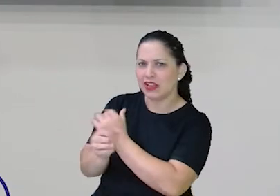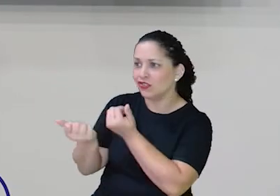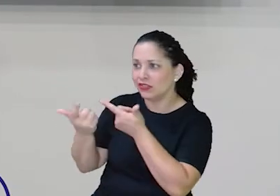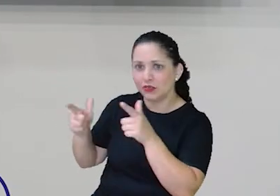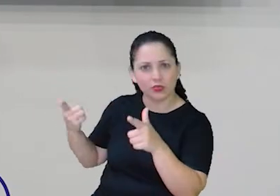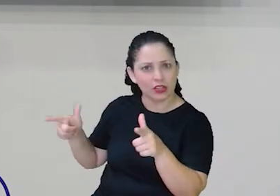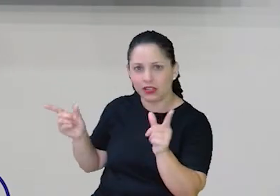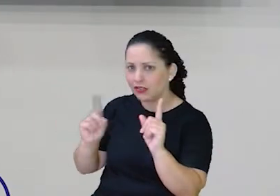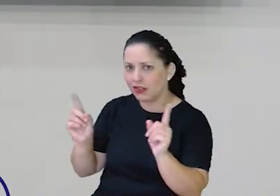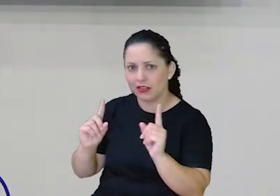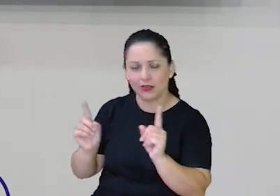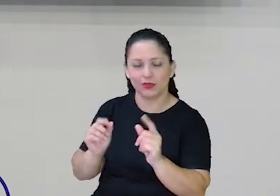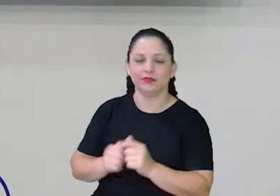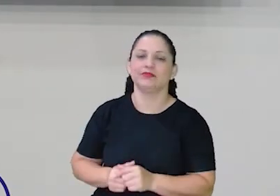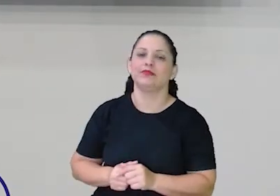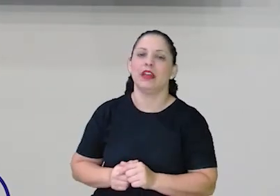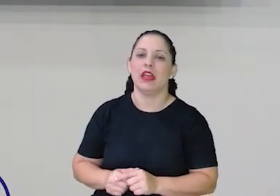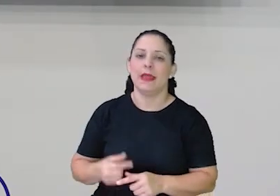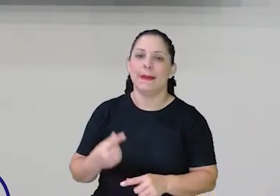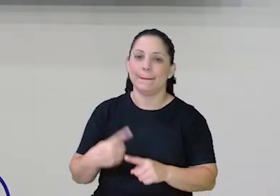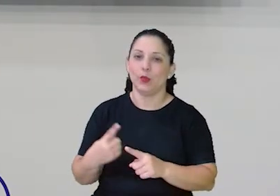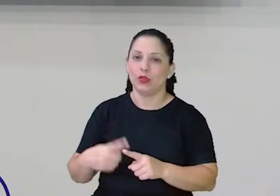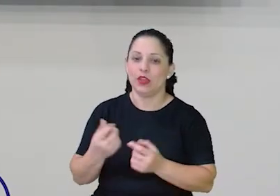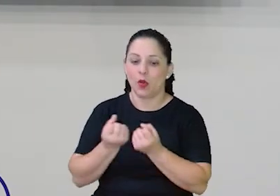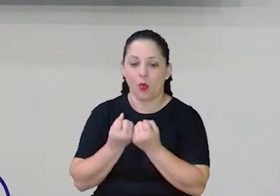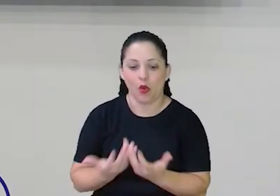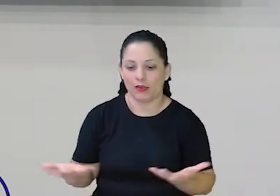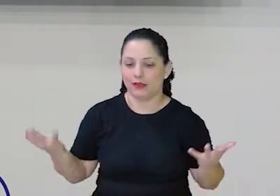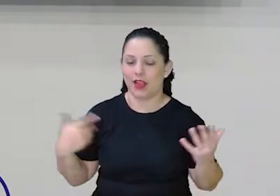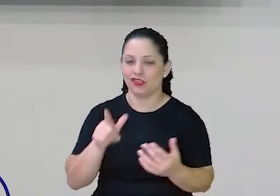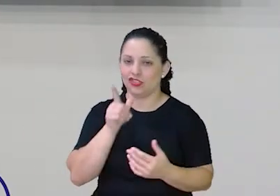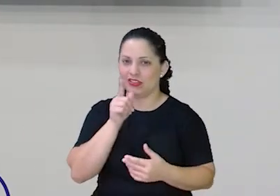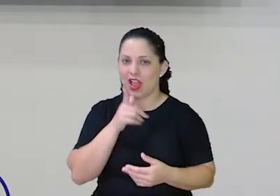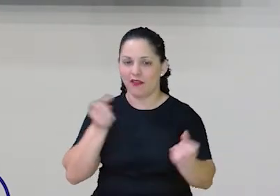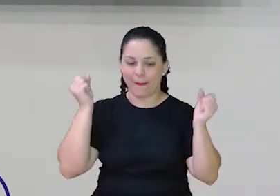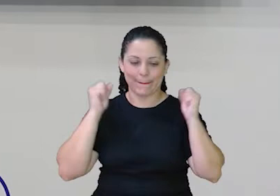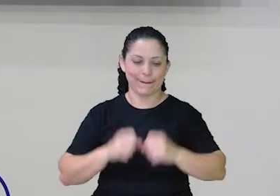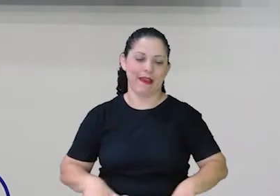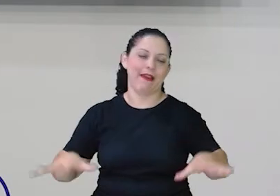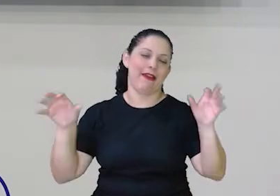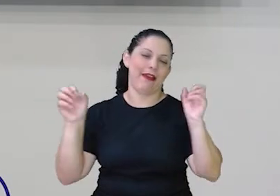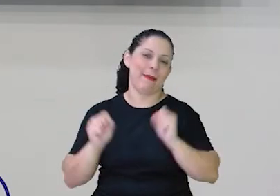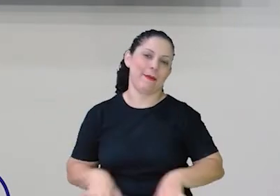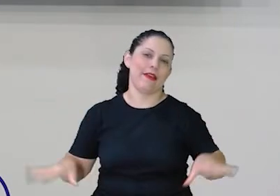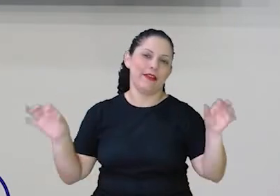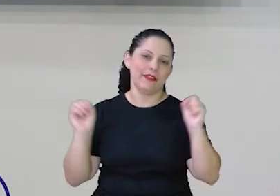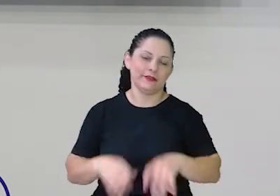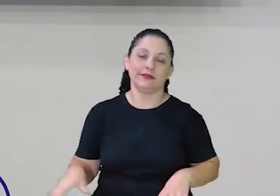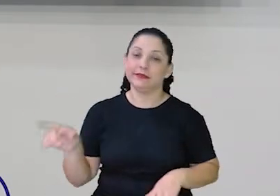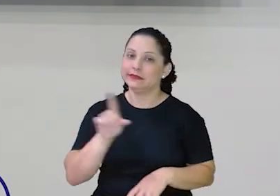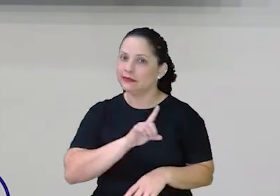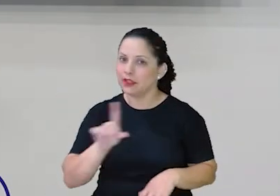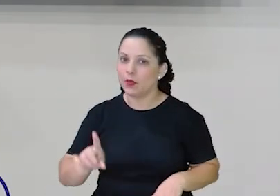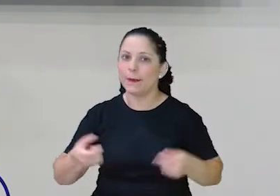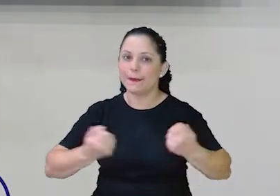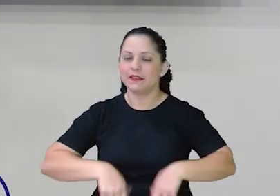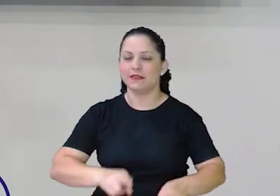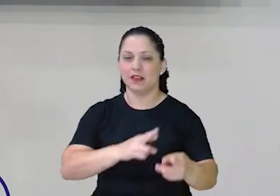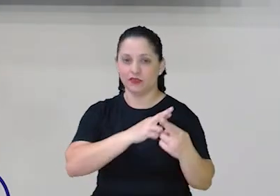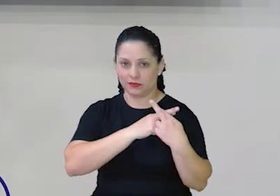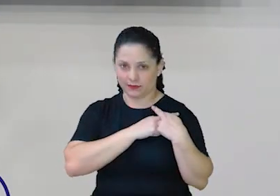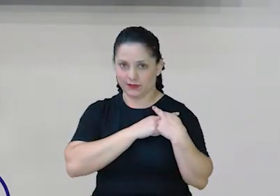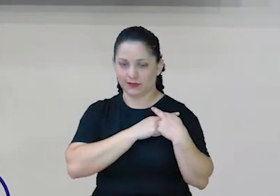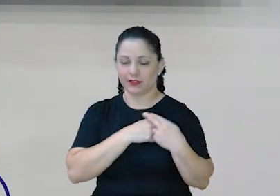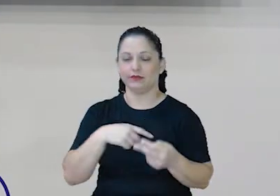não, tá? Mas não é porque a gente tem essa quantidade de água que a gente pode estragar de usar de qualquer jeito, não. A gente também tem que ter responsabilidade com